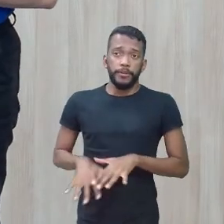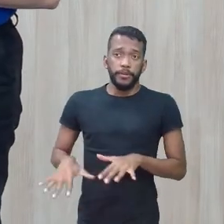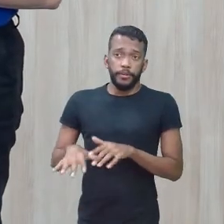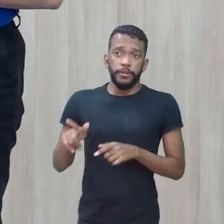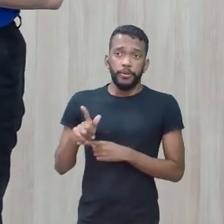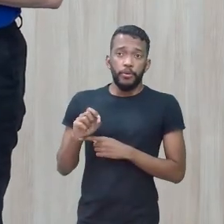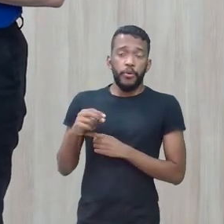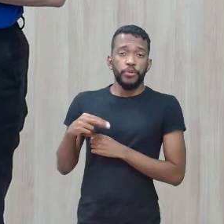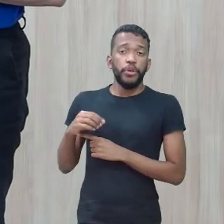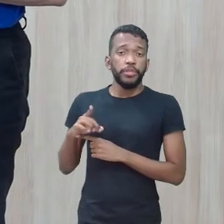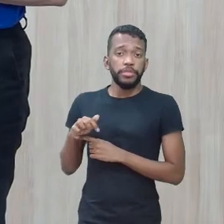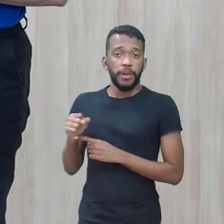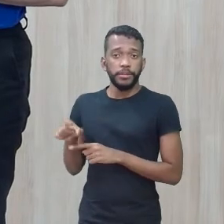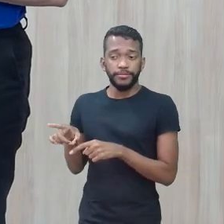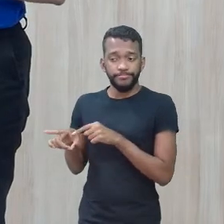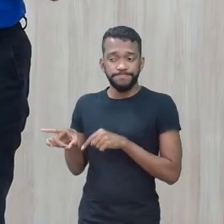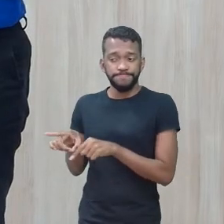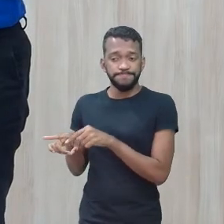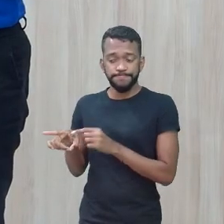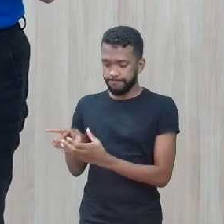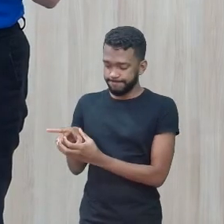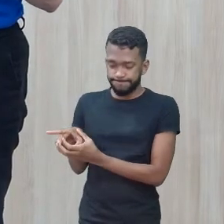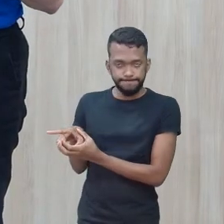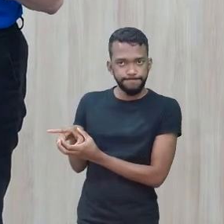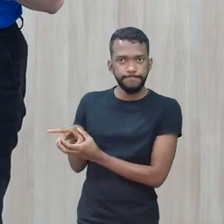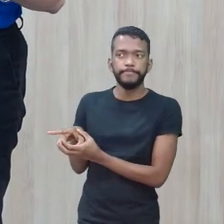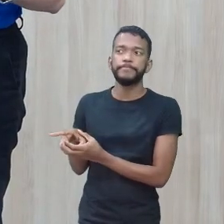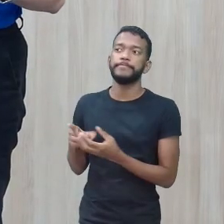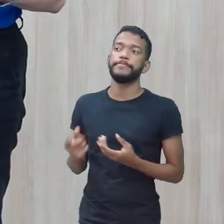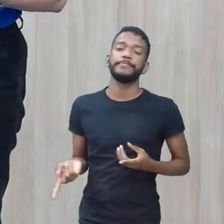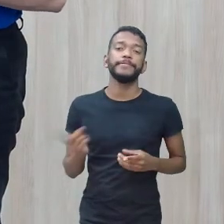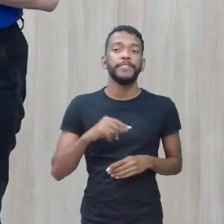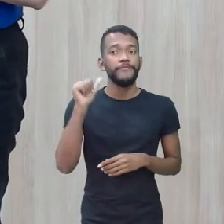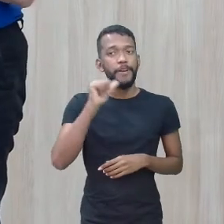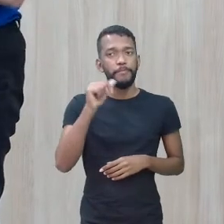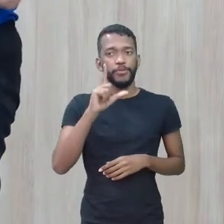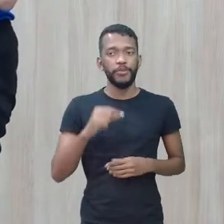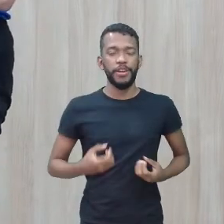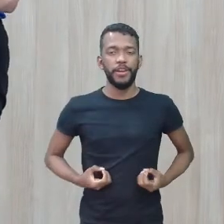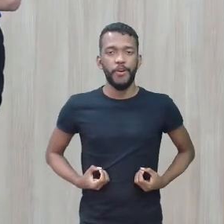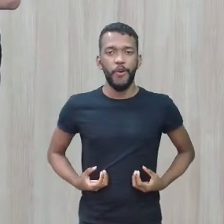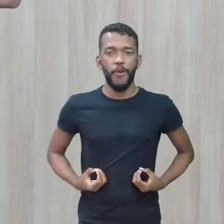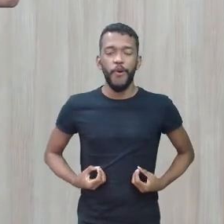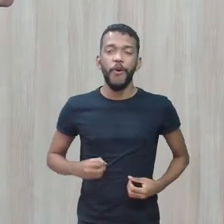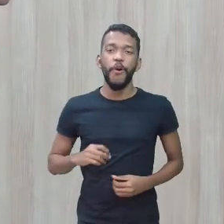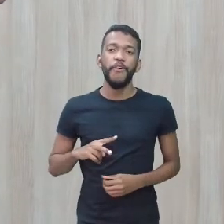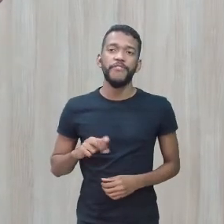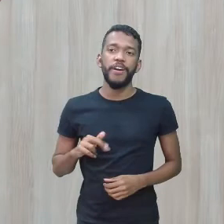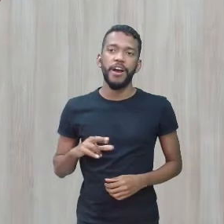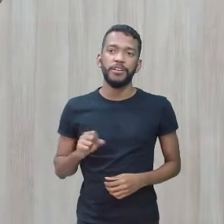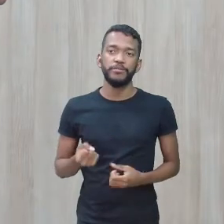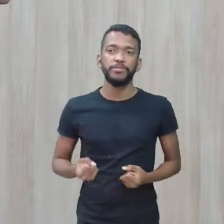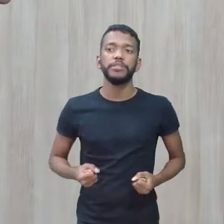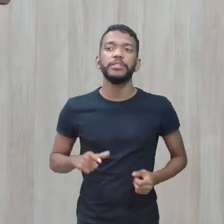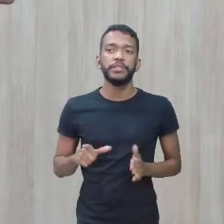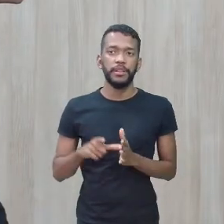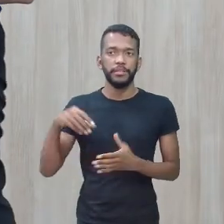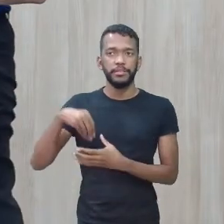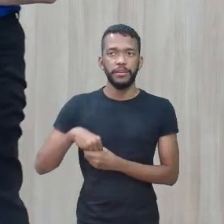gônadas masculinas são os testículos e as gônadas femininas são os ovários.